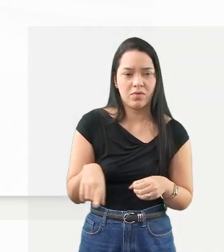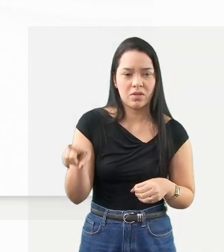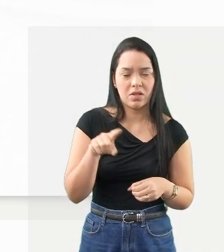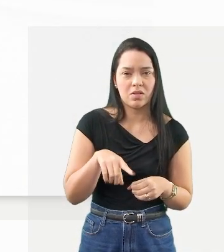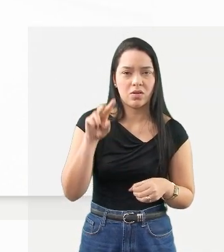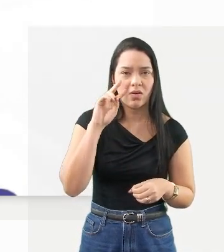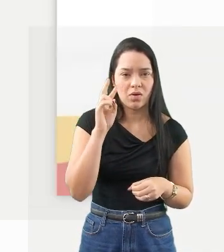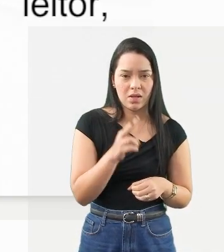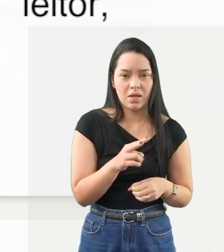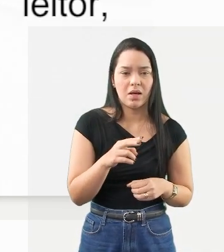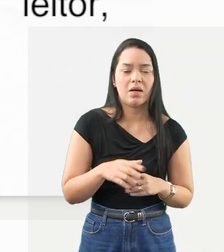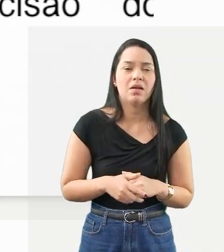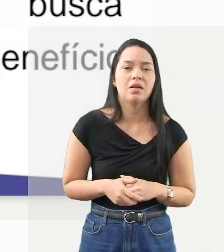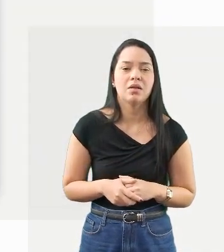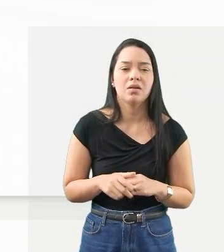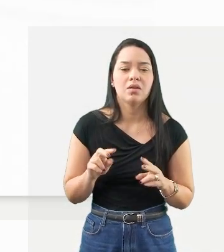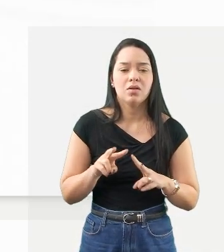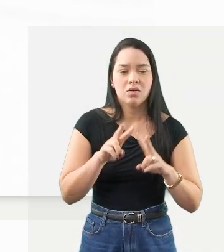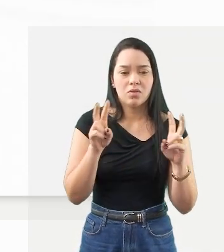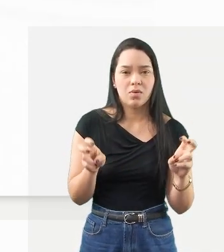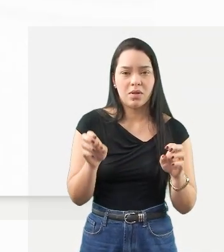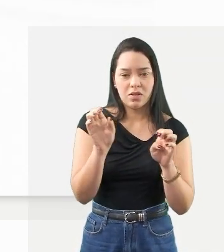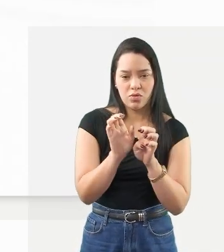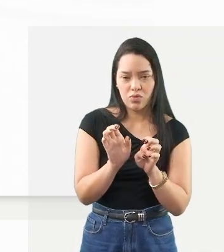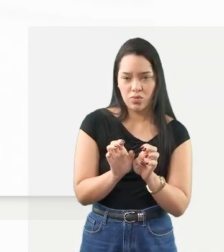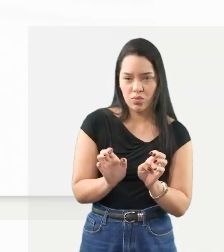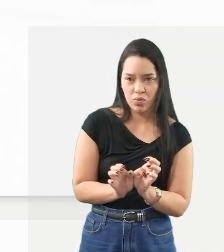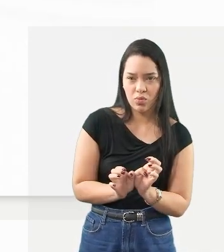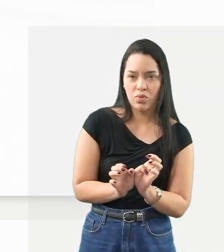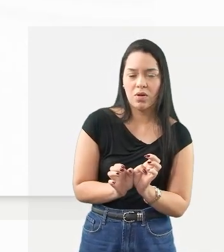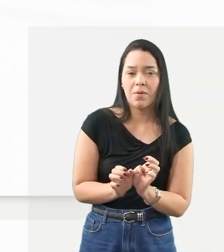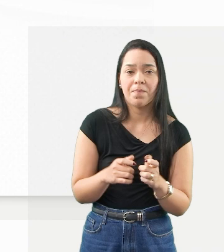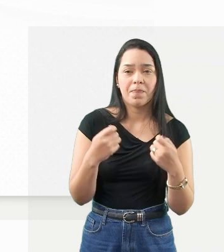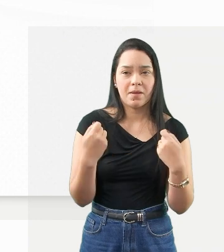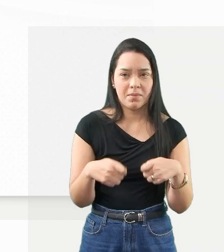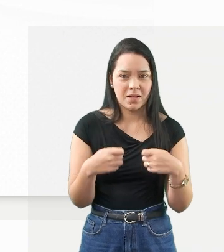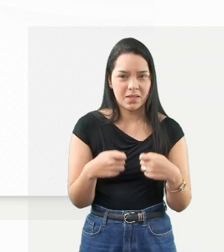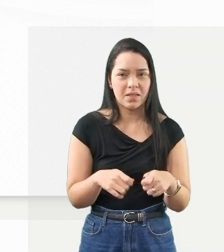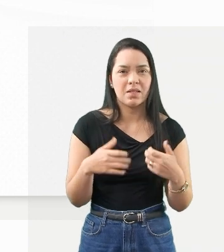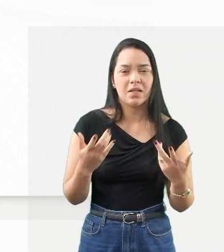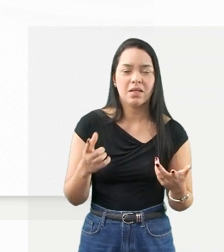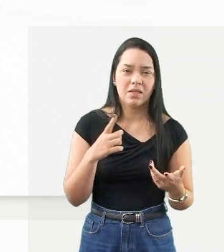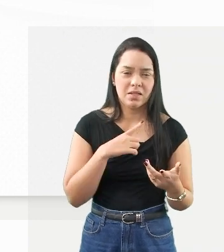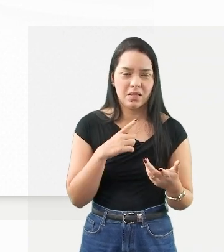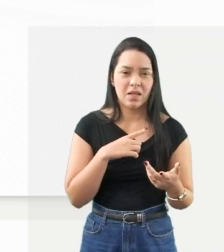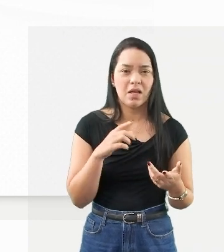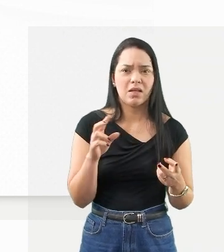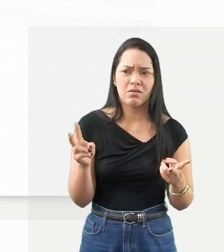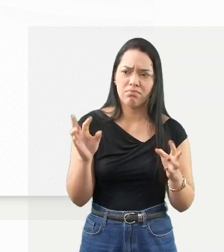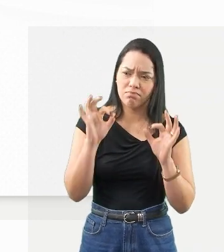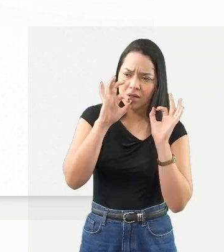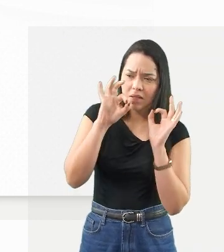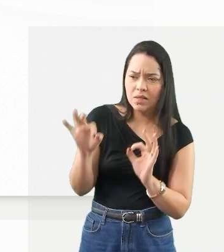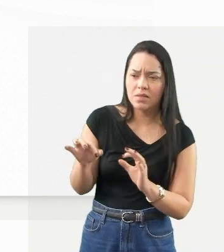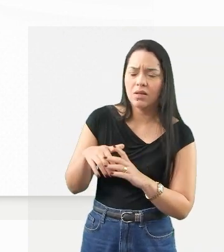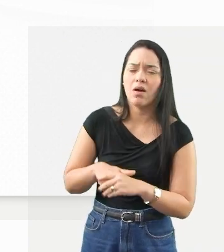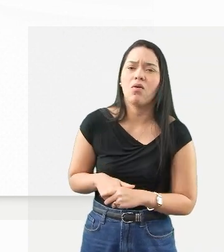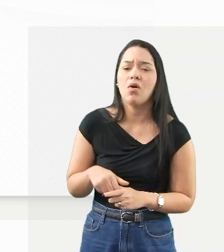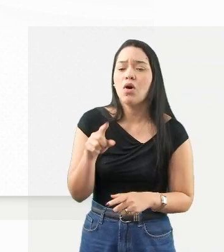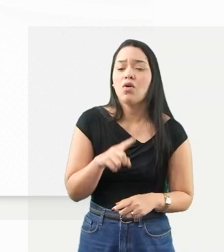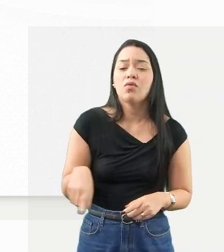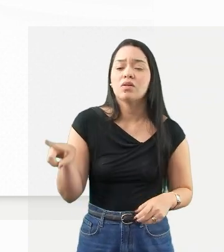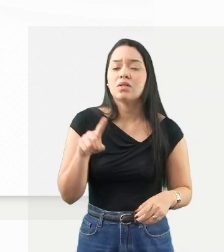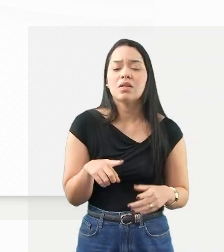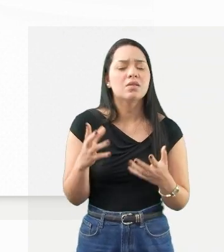olharem, né, sobre essa estrutura que eu falei do folder, que precisa ter essa questão que chame a atenção. Quando vocês receberem